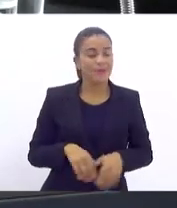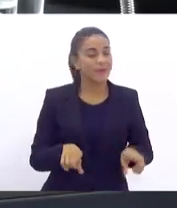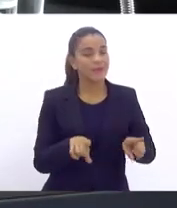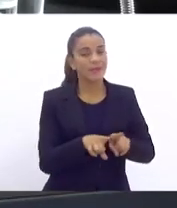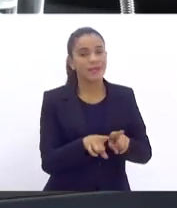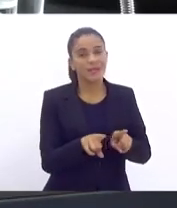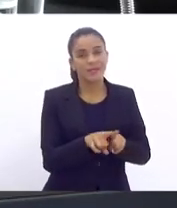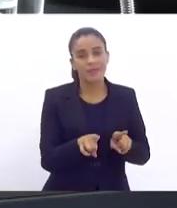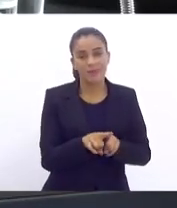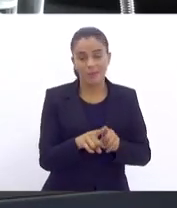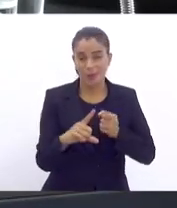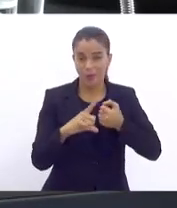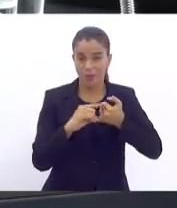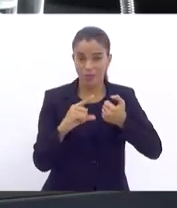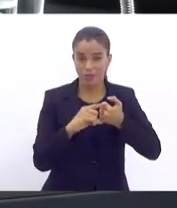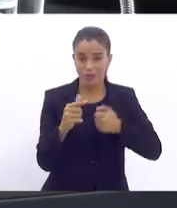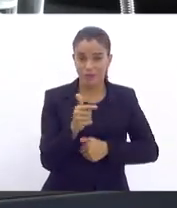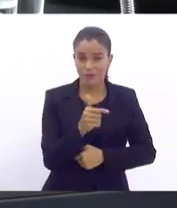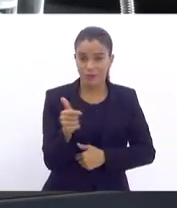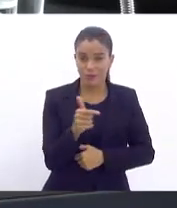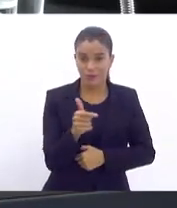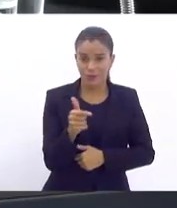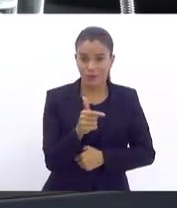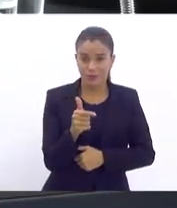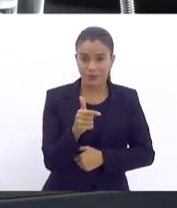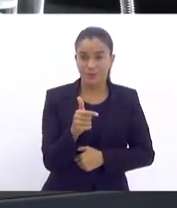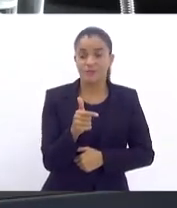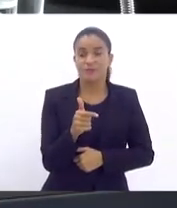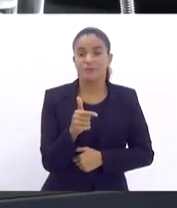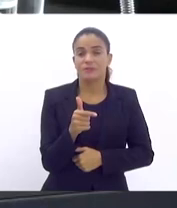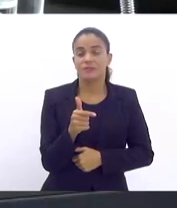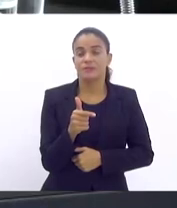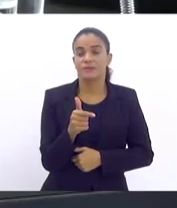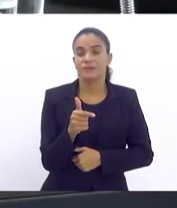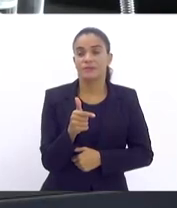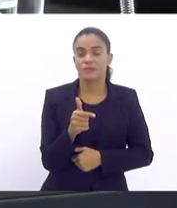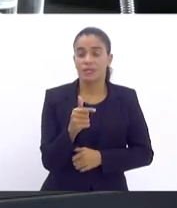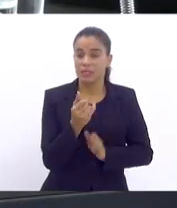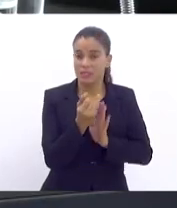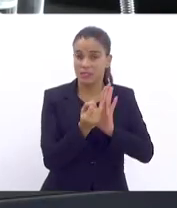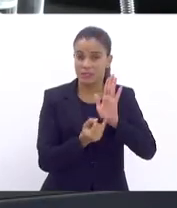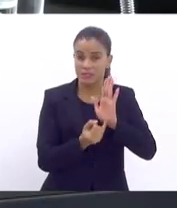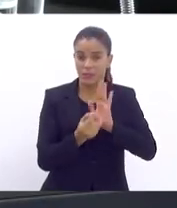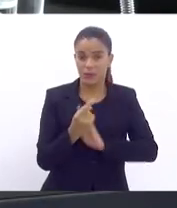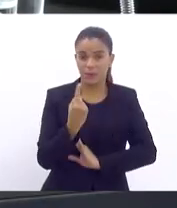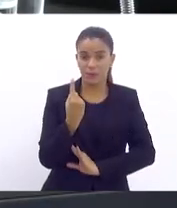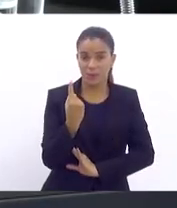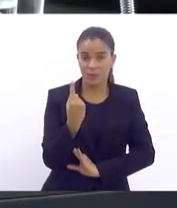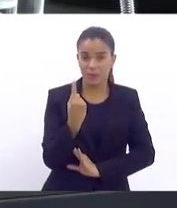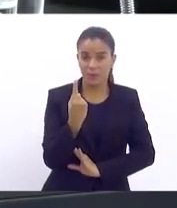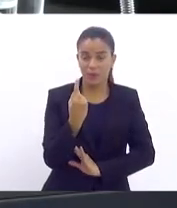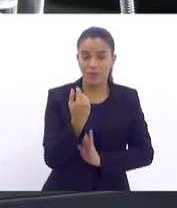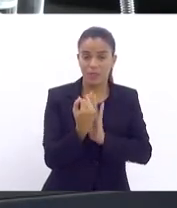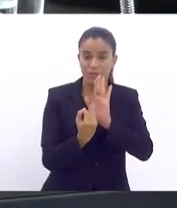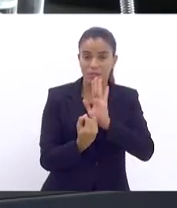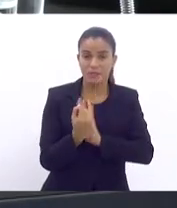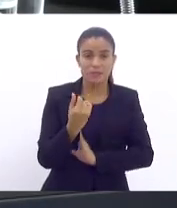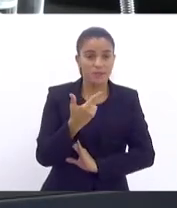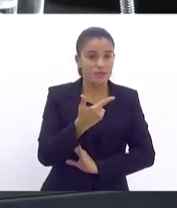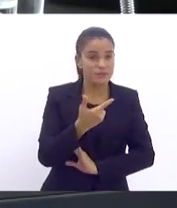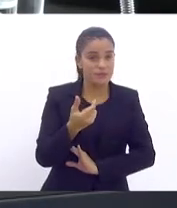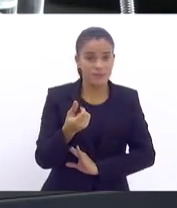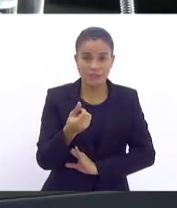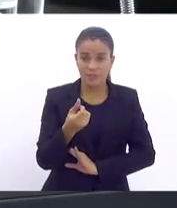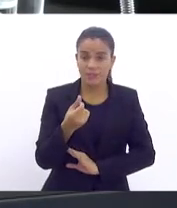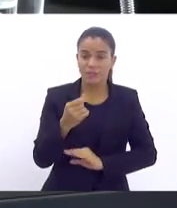disso o artigo 22 é incisos primeiro e 26